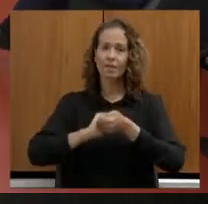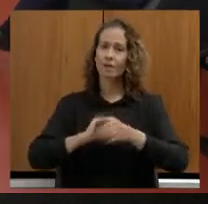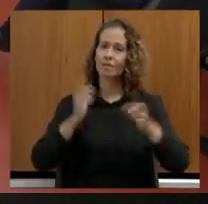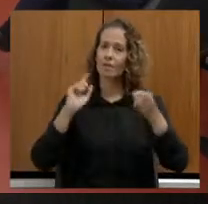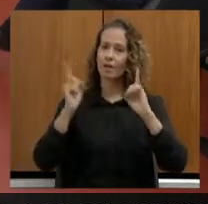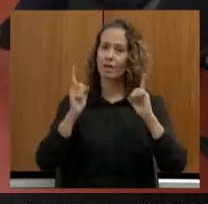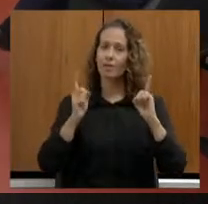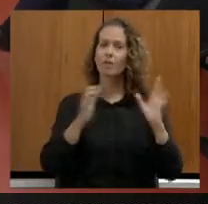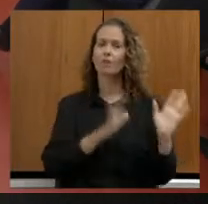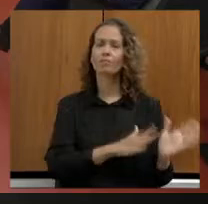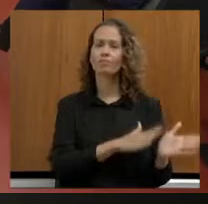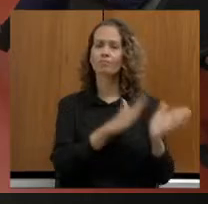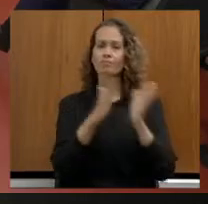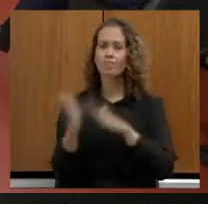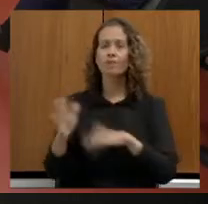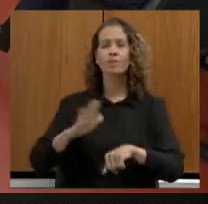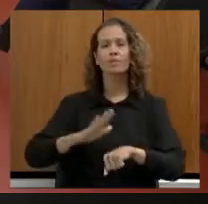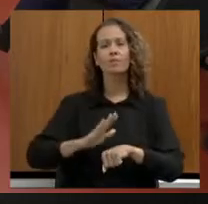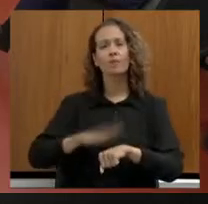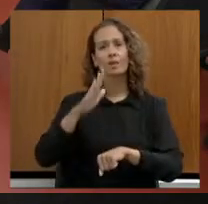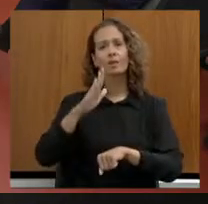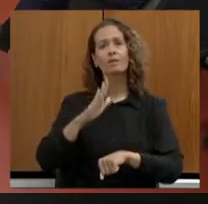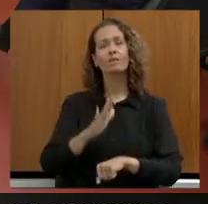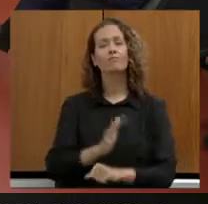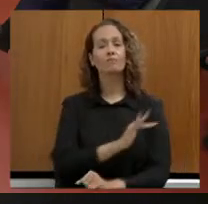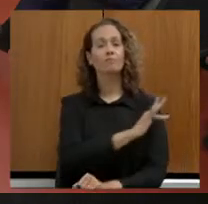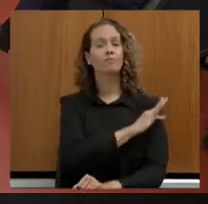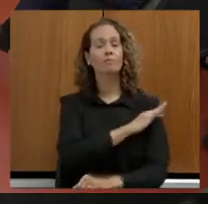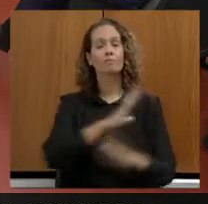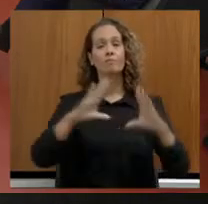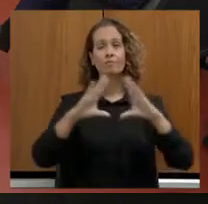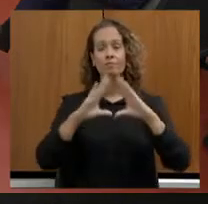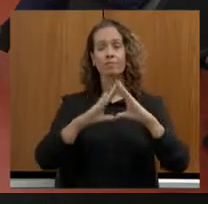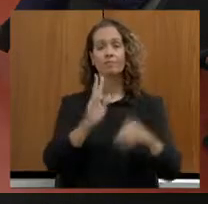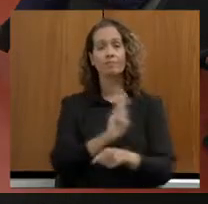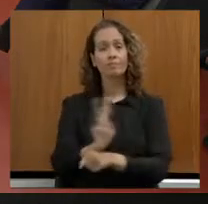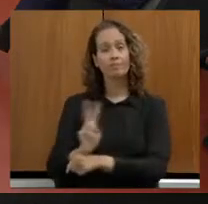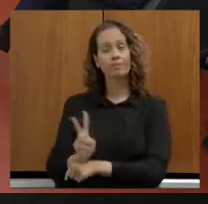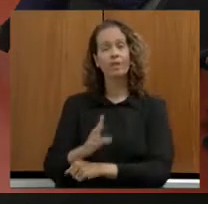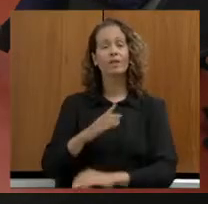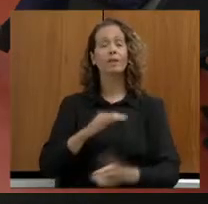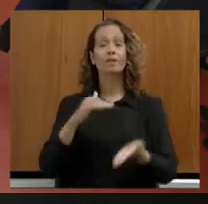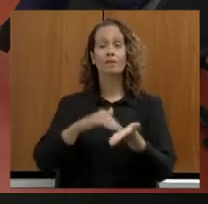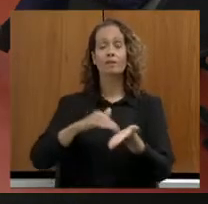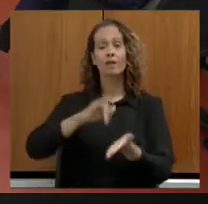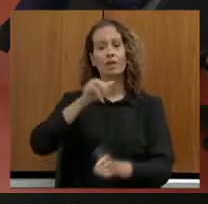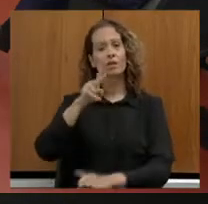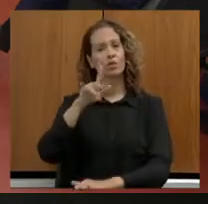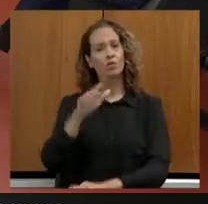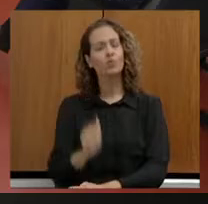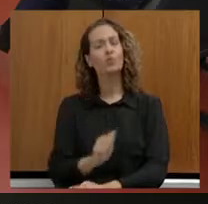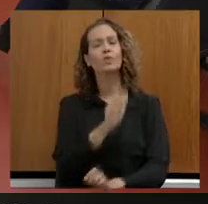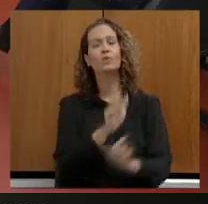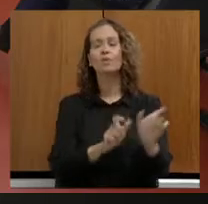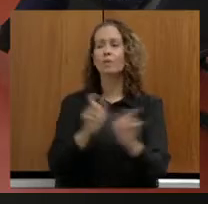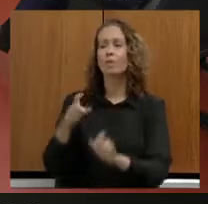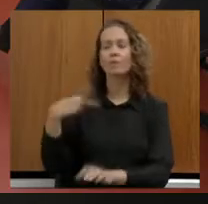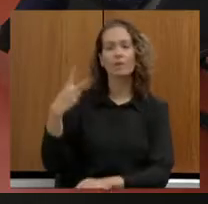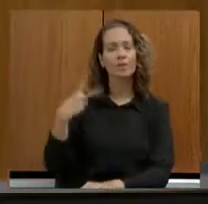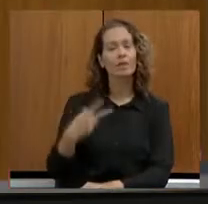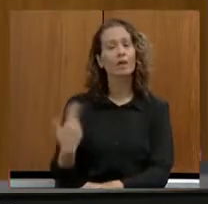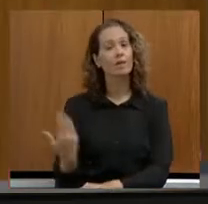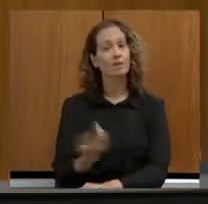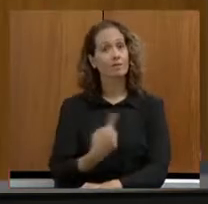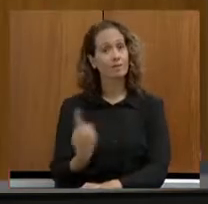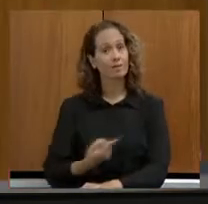dessa mais uma audiência da Assembleia fiscaliza a complementar a secretária Júlia os demais companheiros parlamentares que a